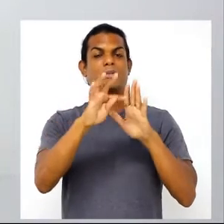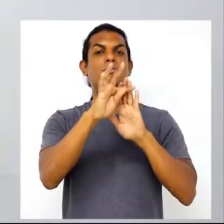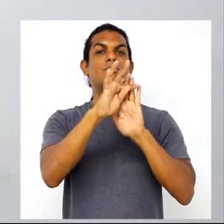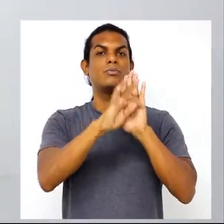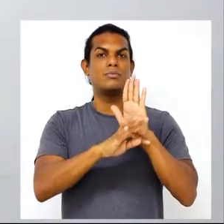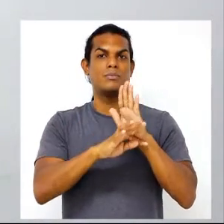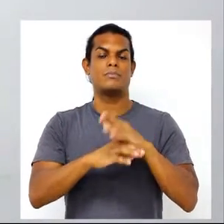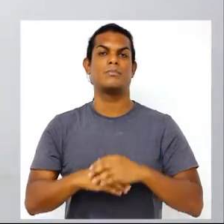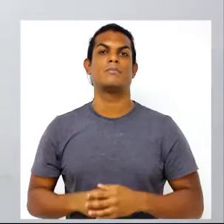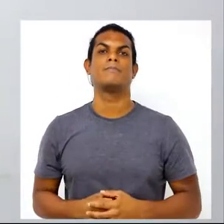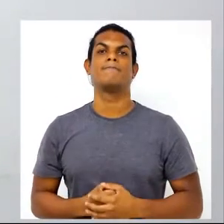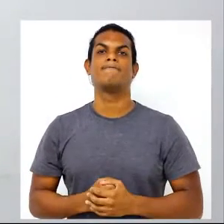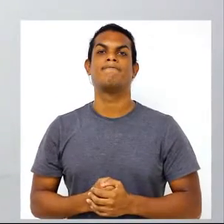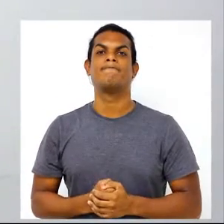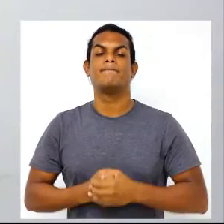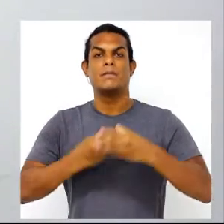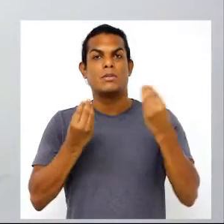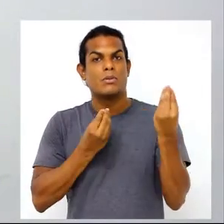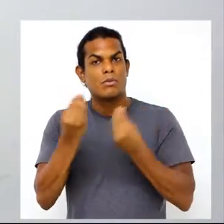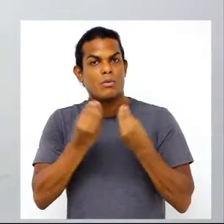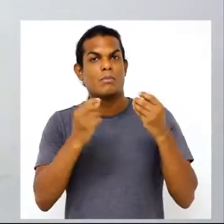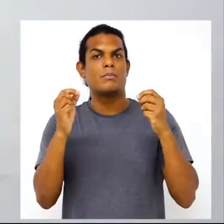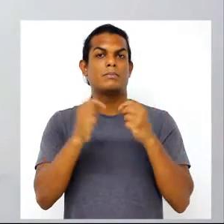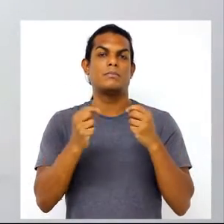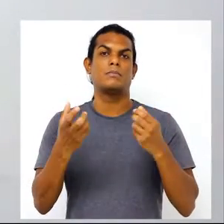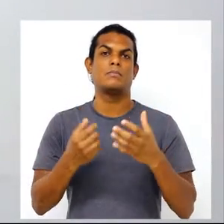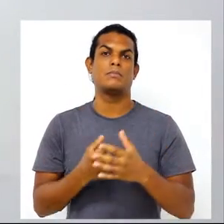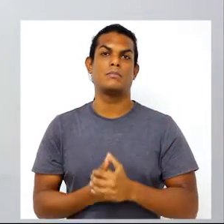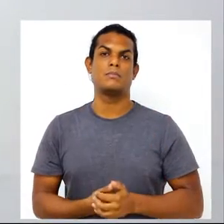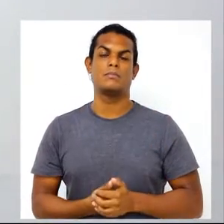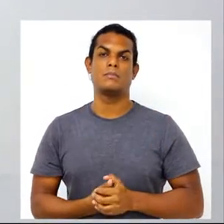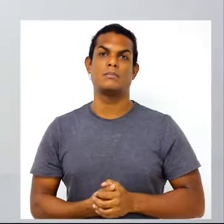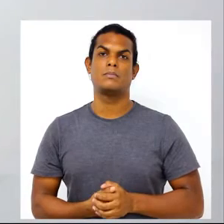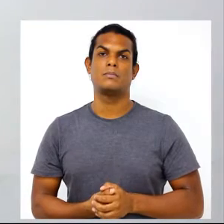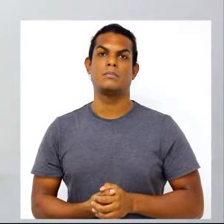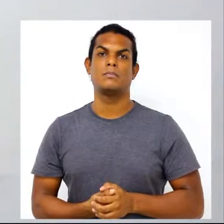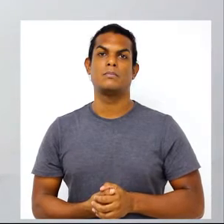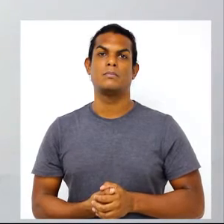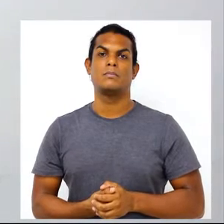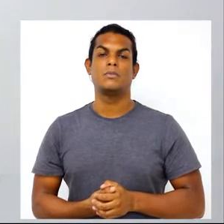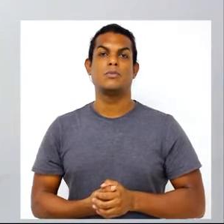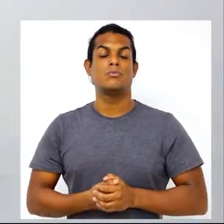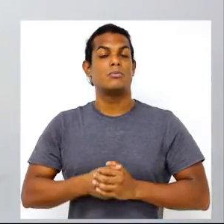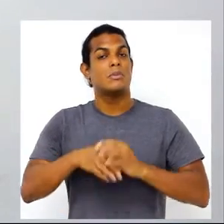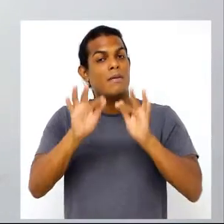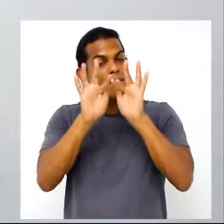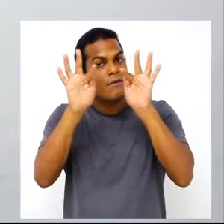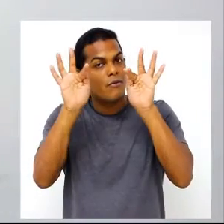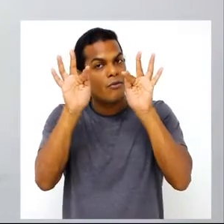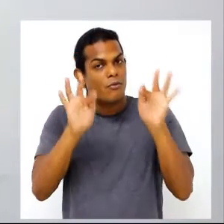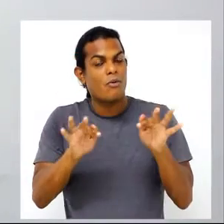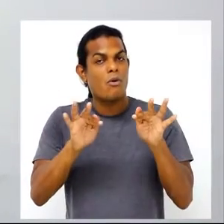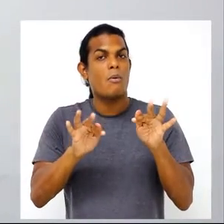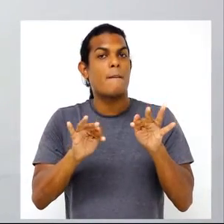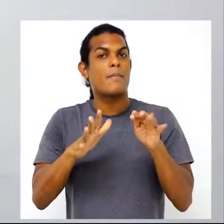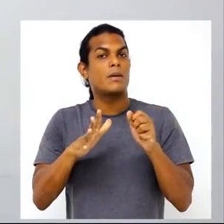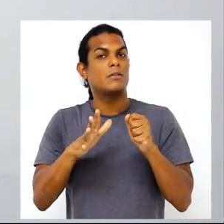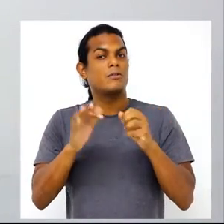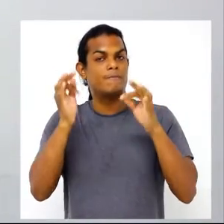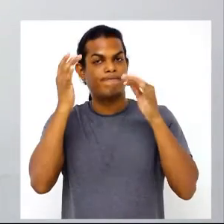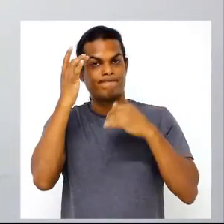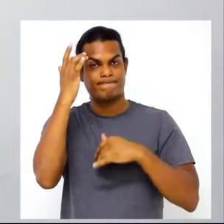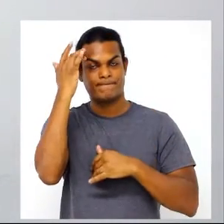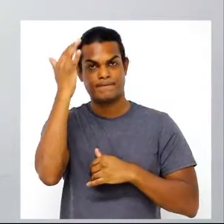isso aí é coesão textual. Como se faz uma coesão textual? Vamos na maneira mais prática,